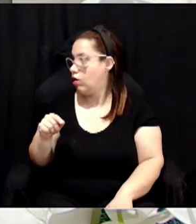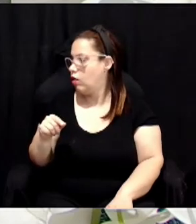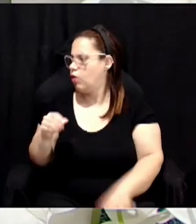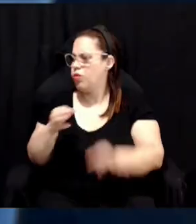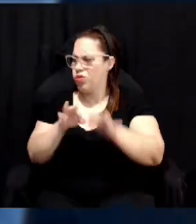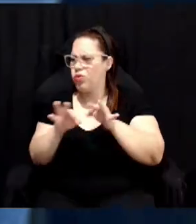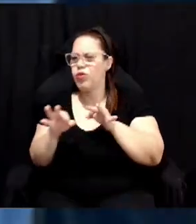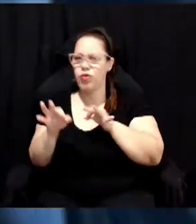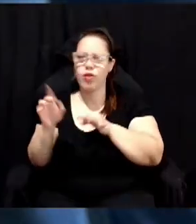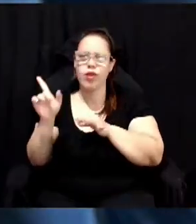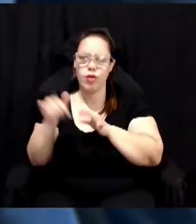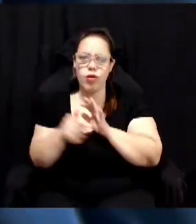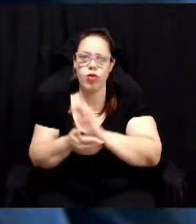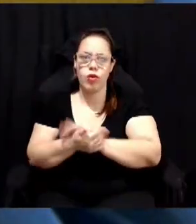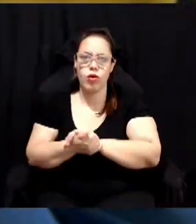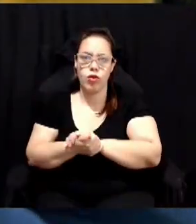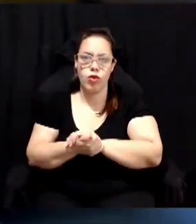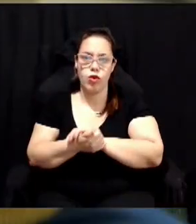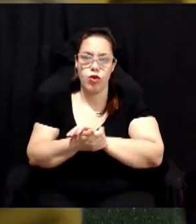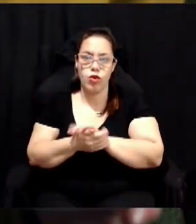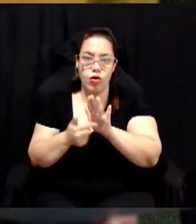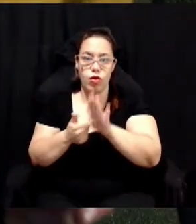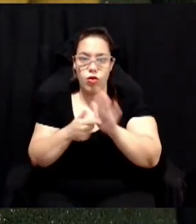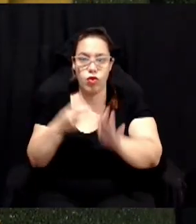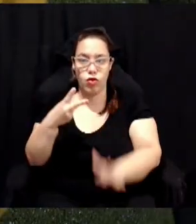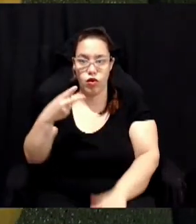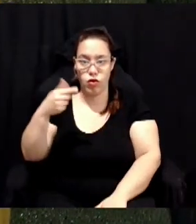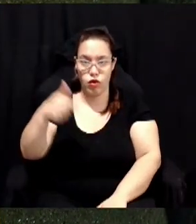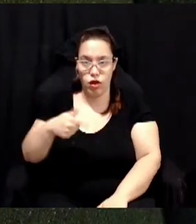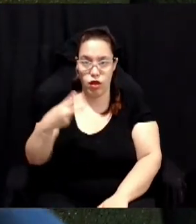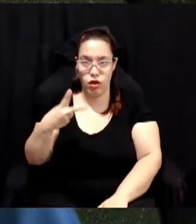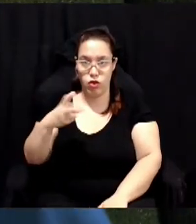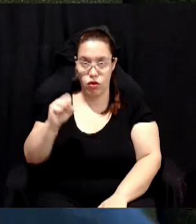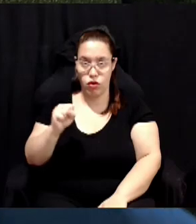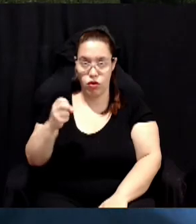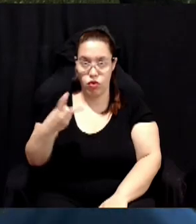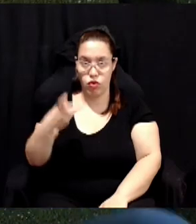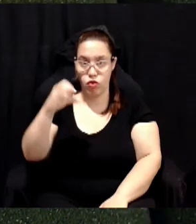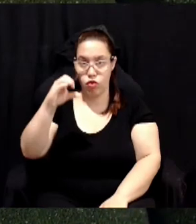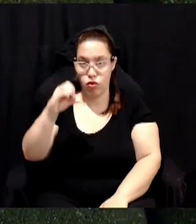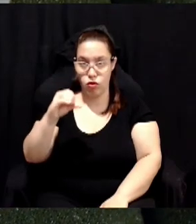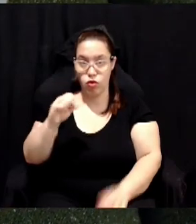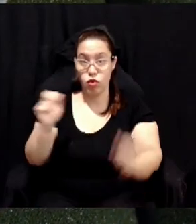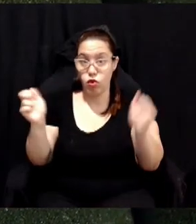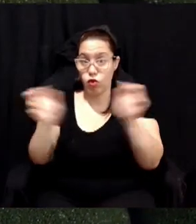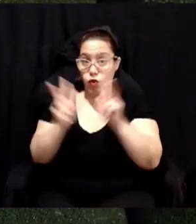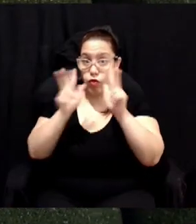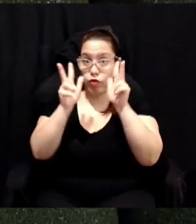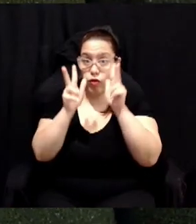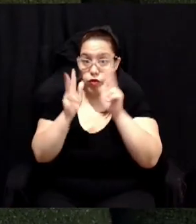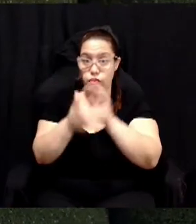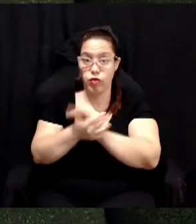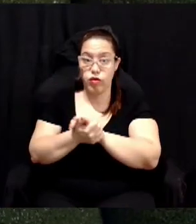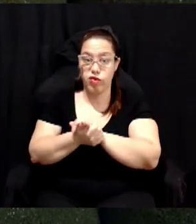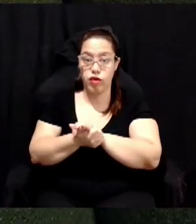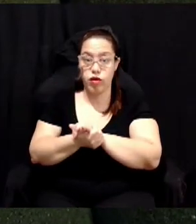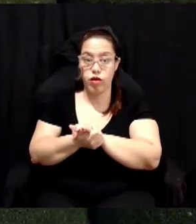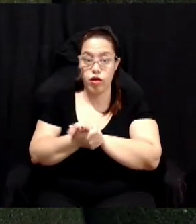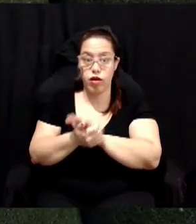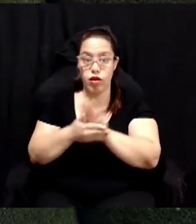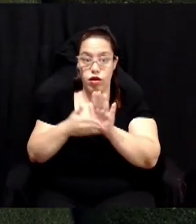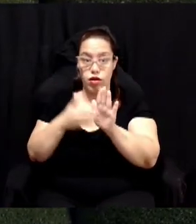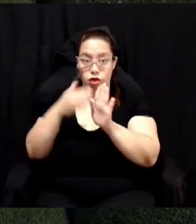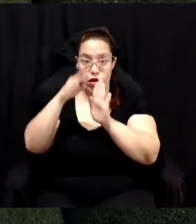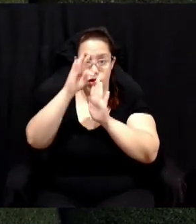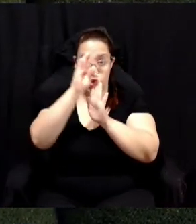né? São obras para 27, 28 e 29. Eu queria chamar a atenção um pouco aí, né, desse repertório de textos, né?